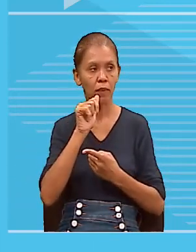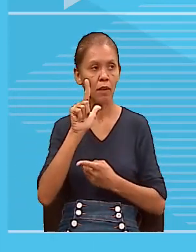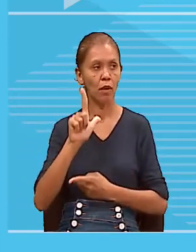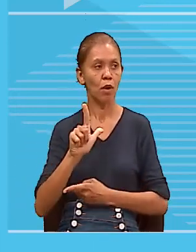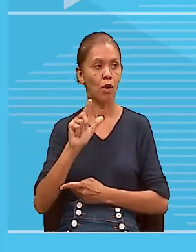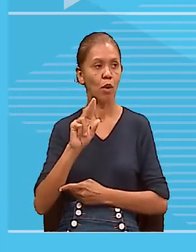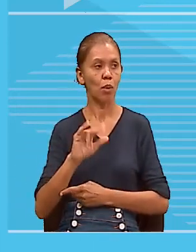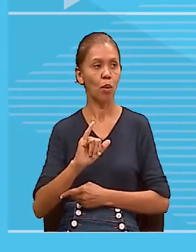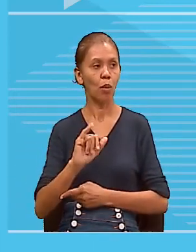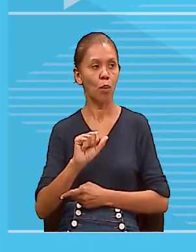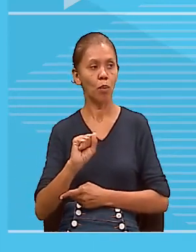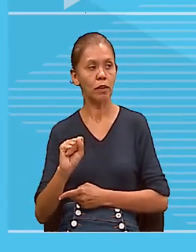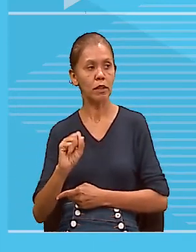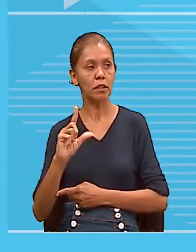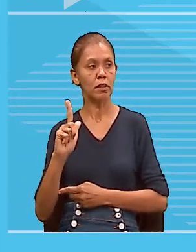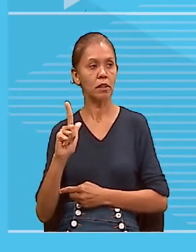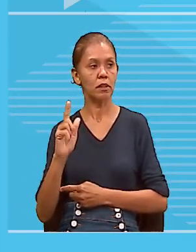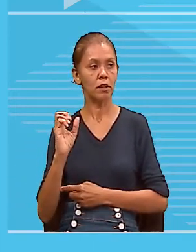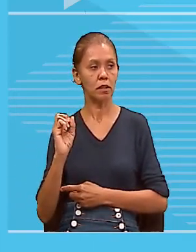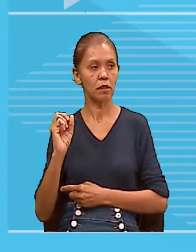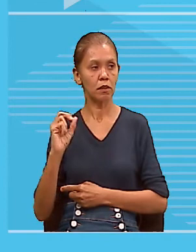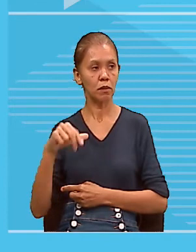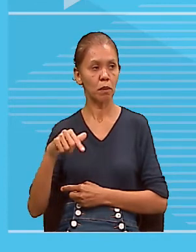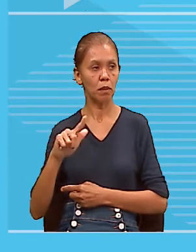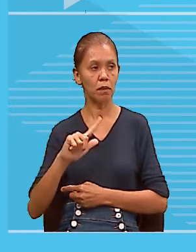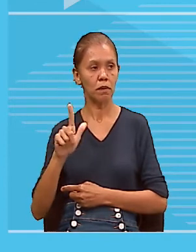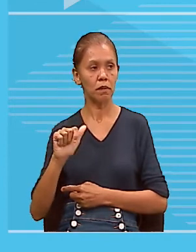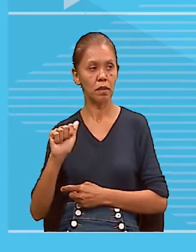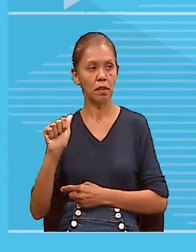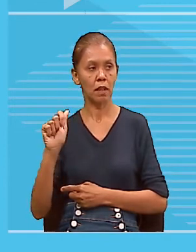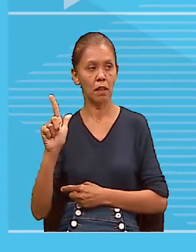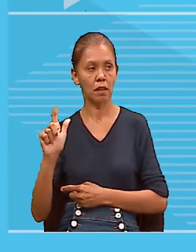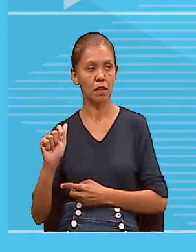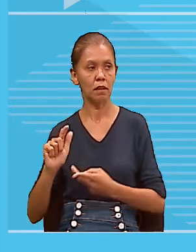o Rio de Janeiro viu que era capital do país aquela época